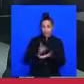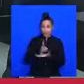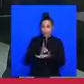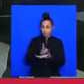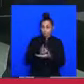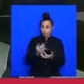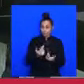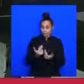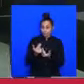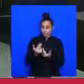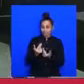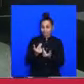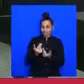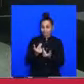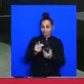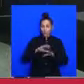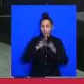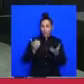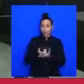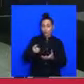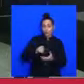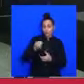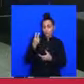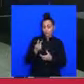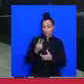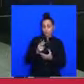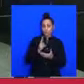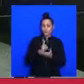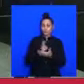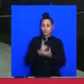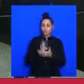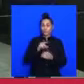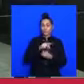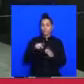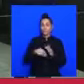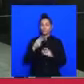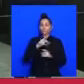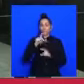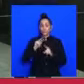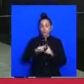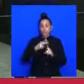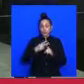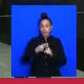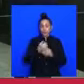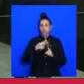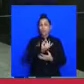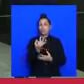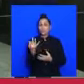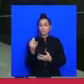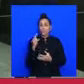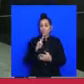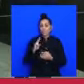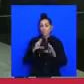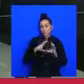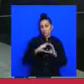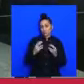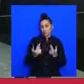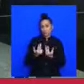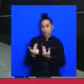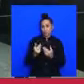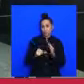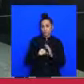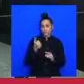do mesmo Globo ou seja do Globo número dois para procedermos o segundo sorteio da Dupla Sena que possui o mesmo Universo de números